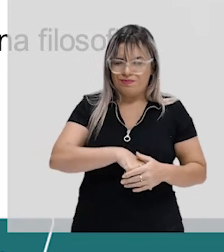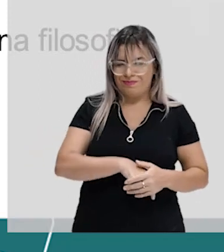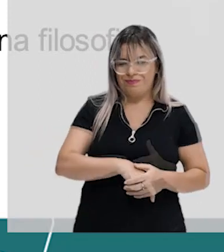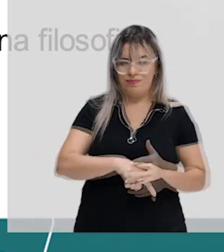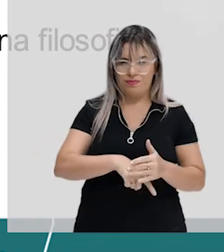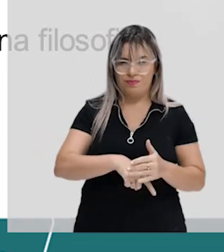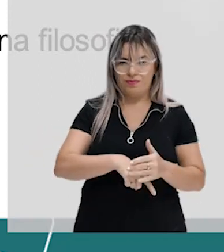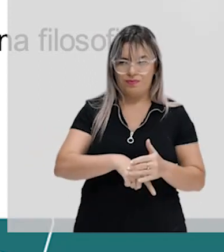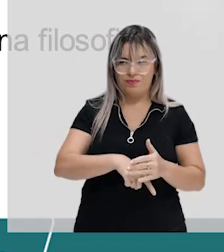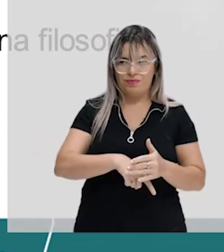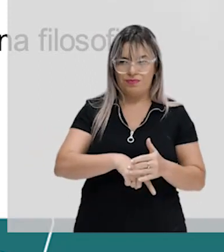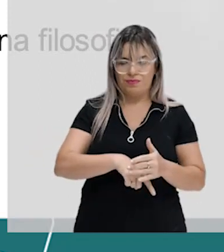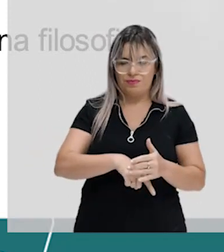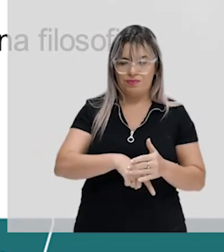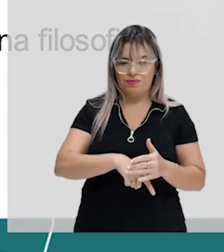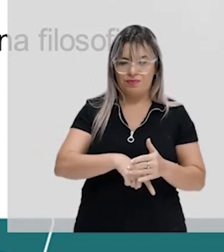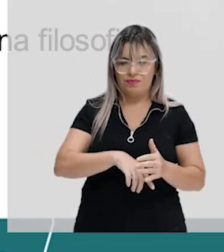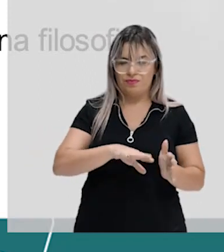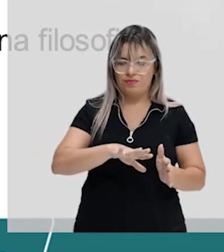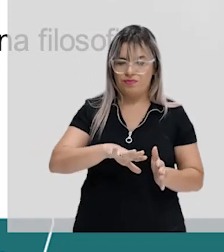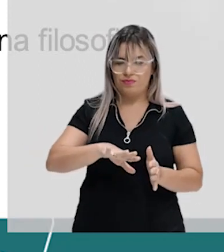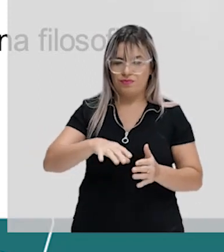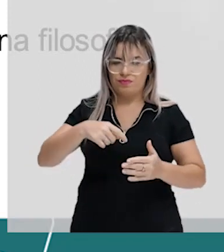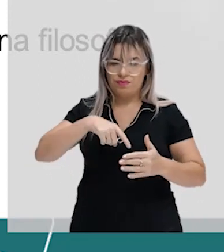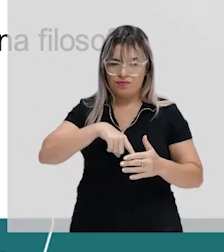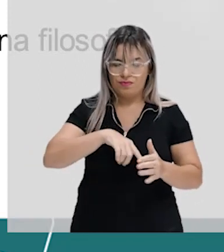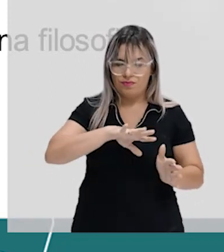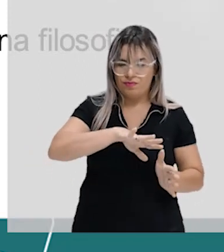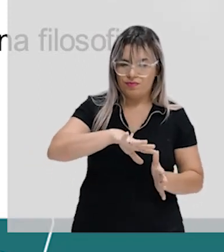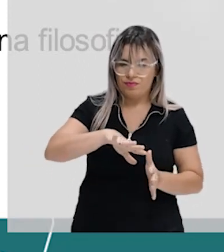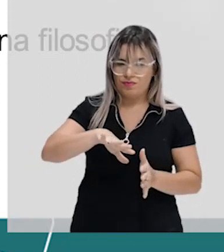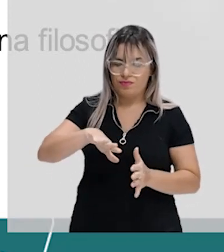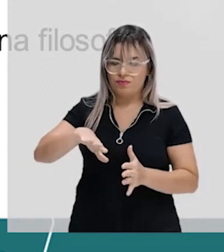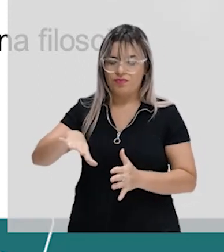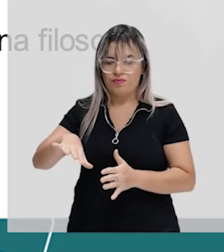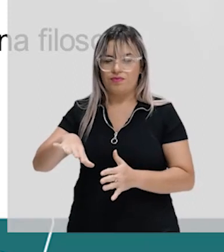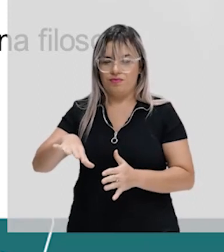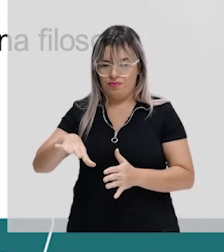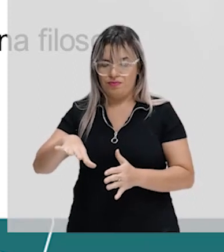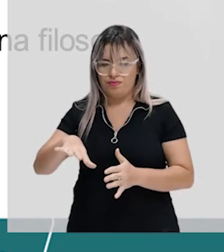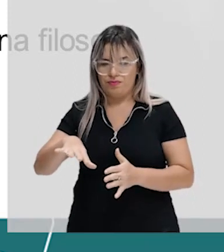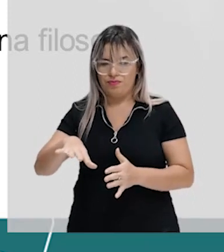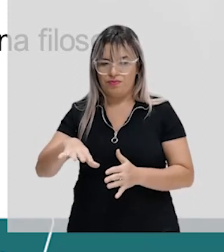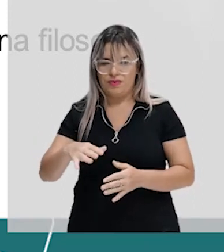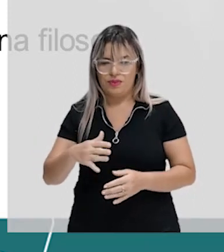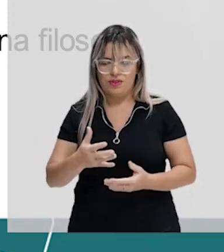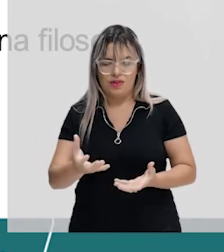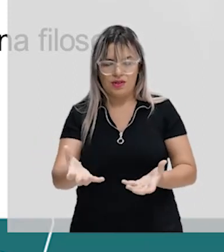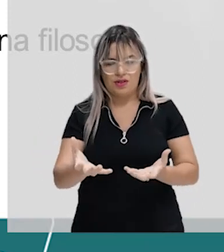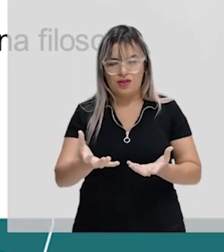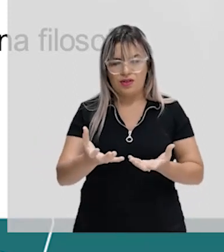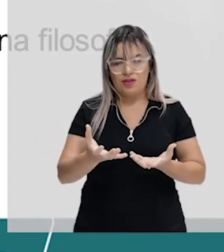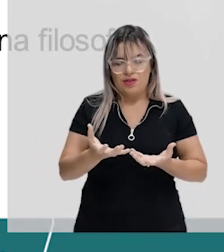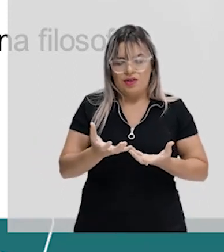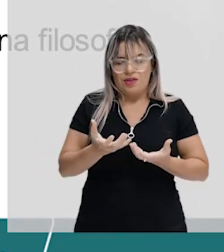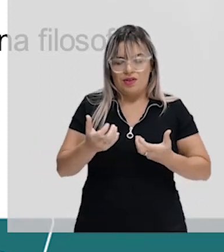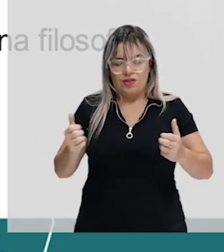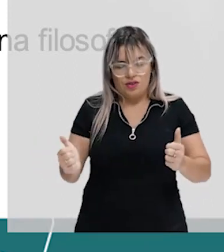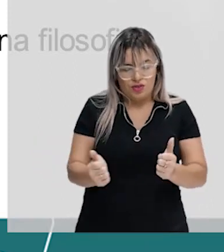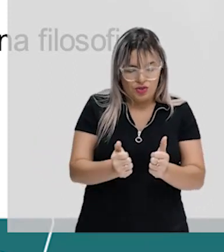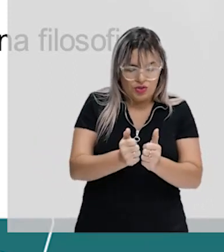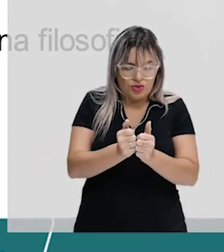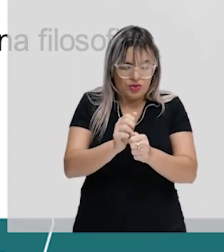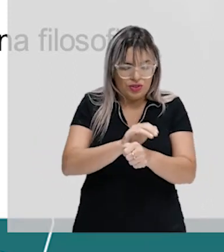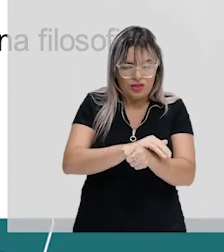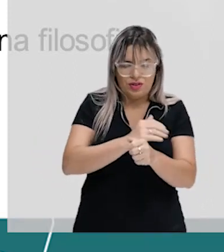sensual. Deixando a profundidade de lado, eu quero é ficar colado à pele dela noite e